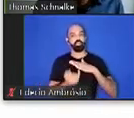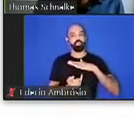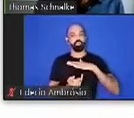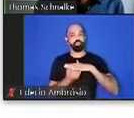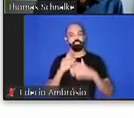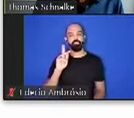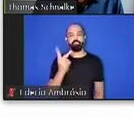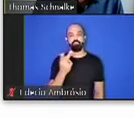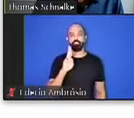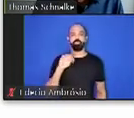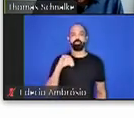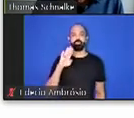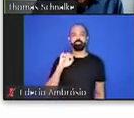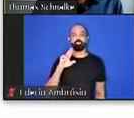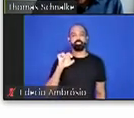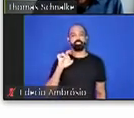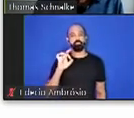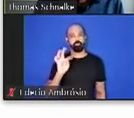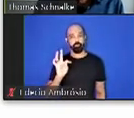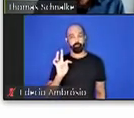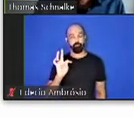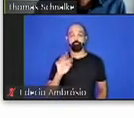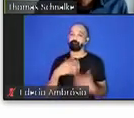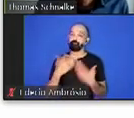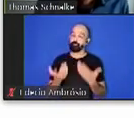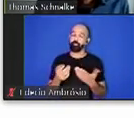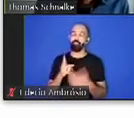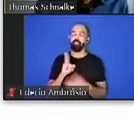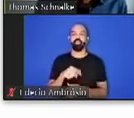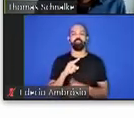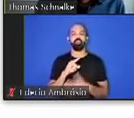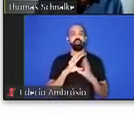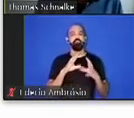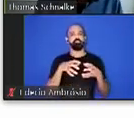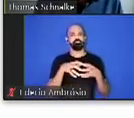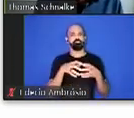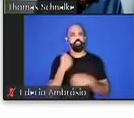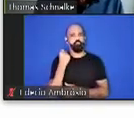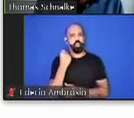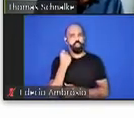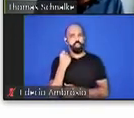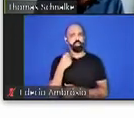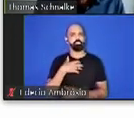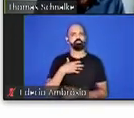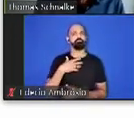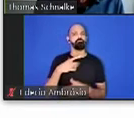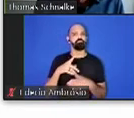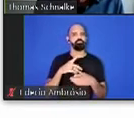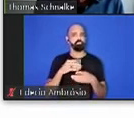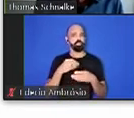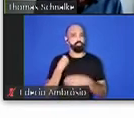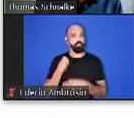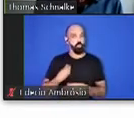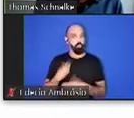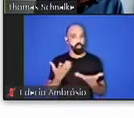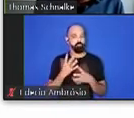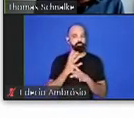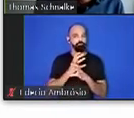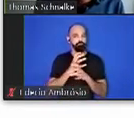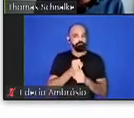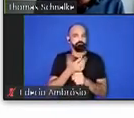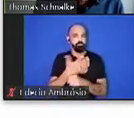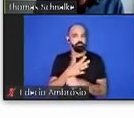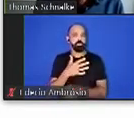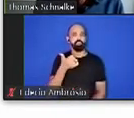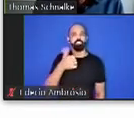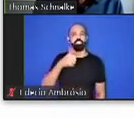E, sendo assim, é uma organização muito forte que compreende, no momento, aproximadamente 19